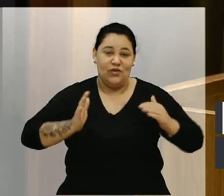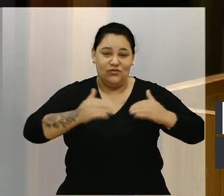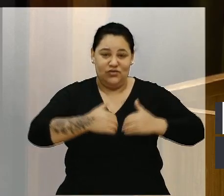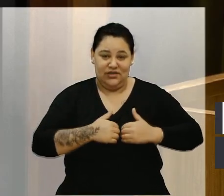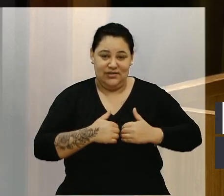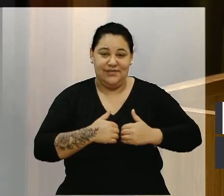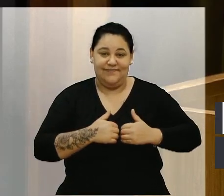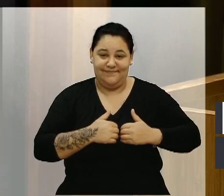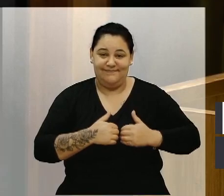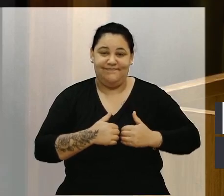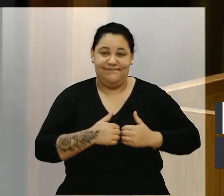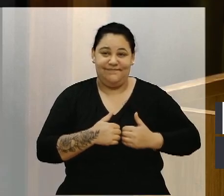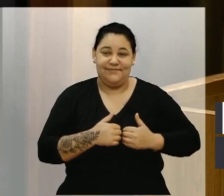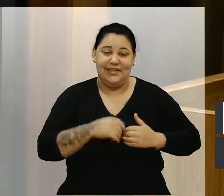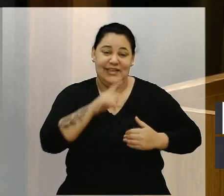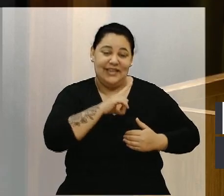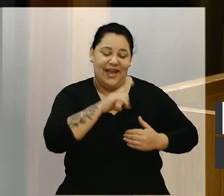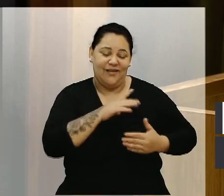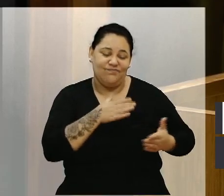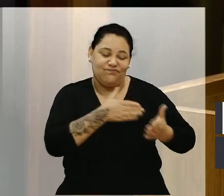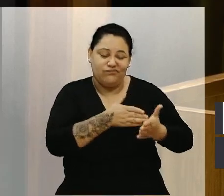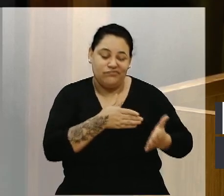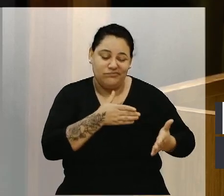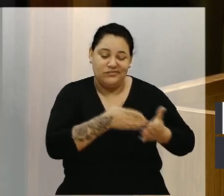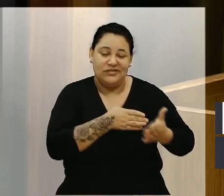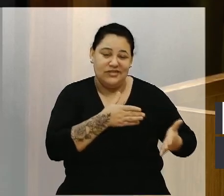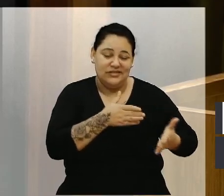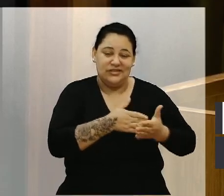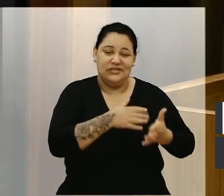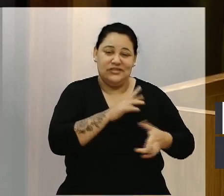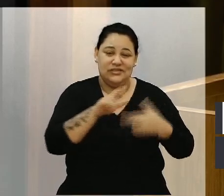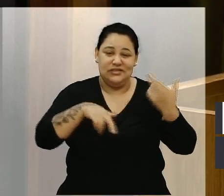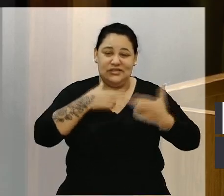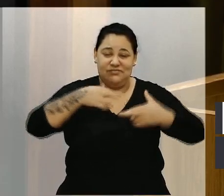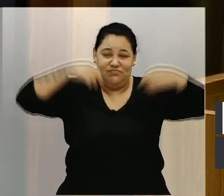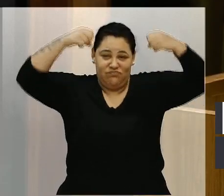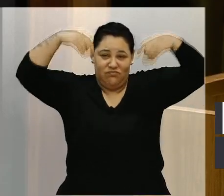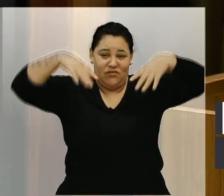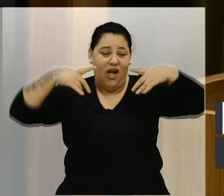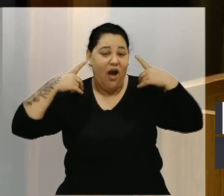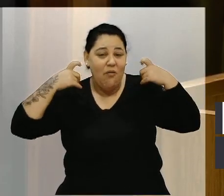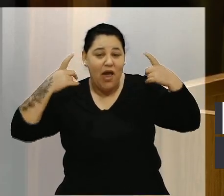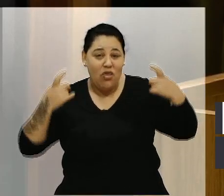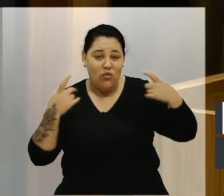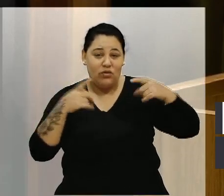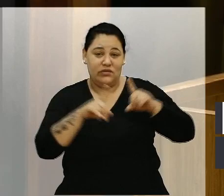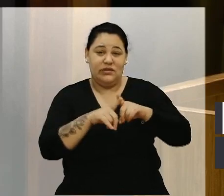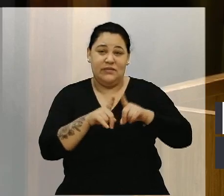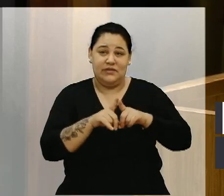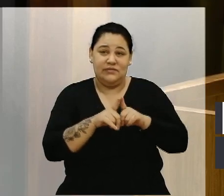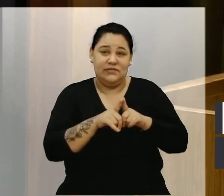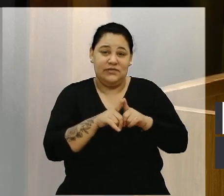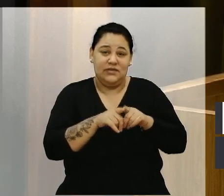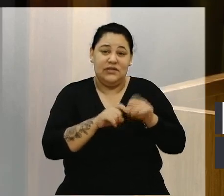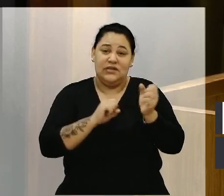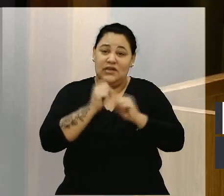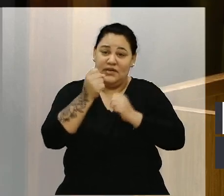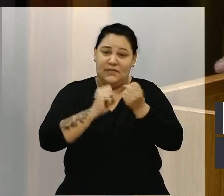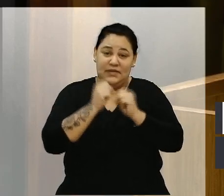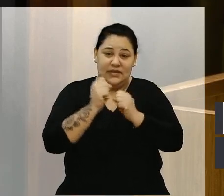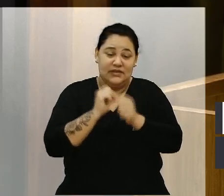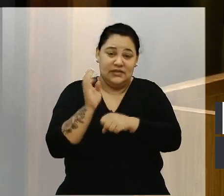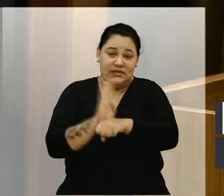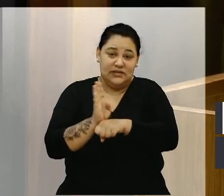tem restrições em relação à luminosidade, ao som, e que as empresas de